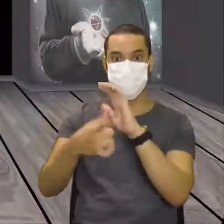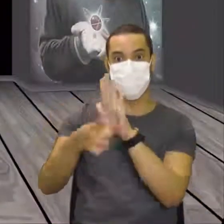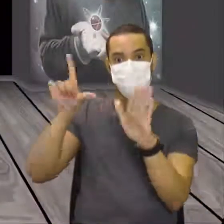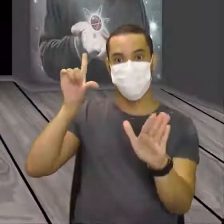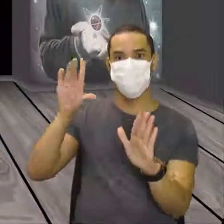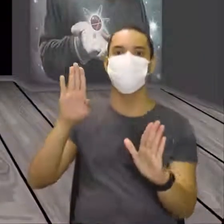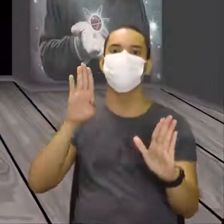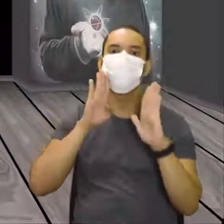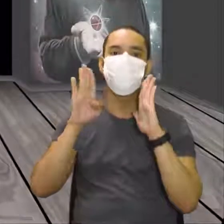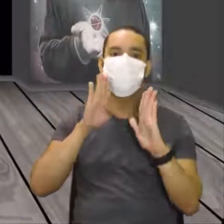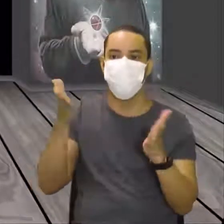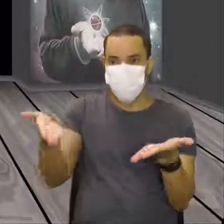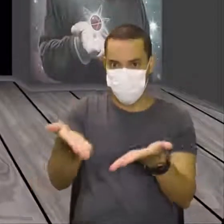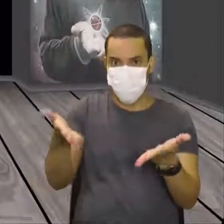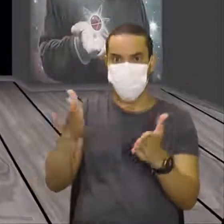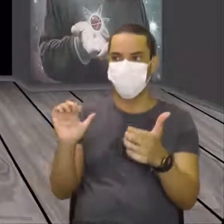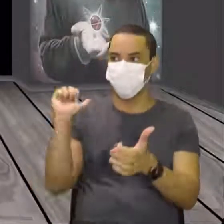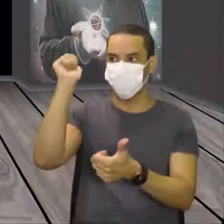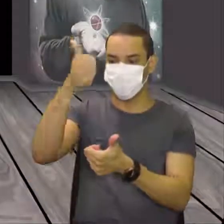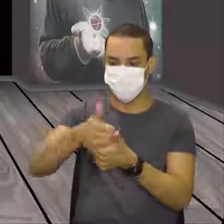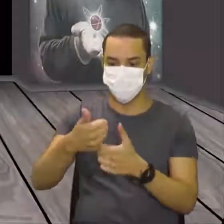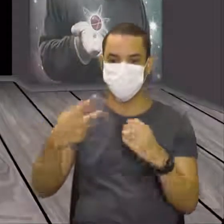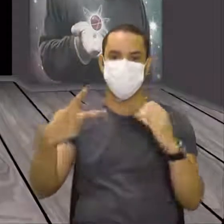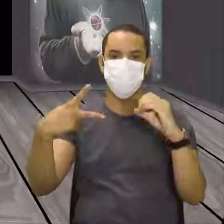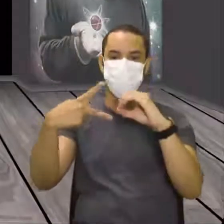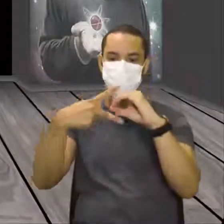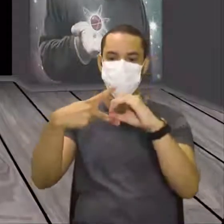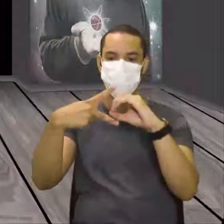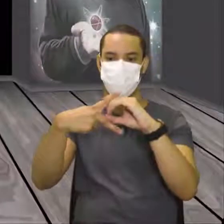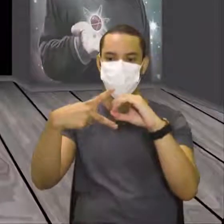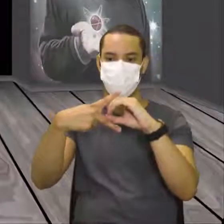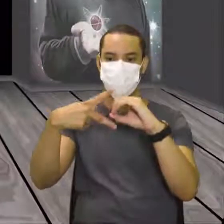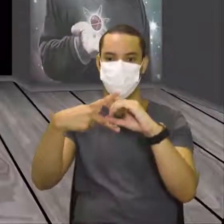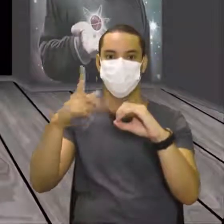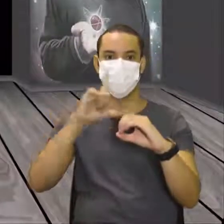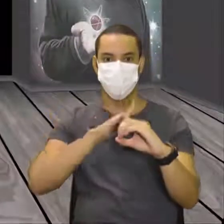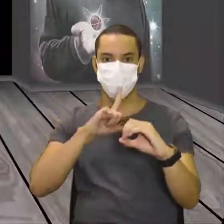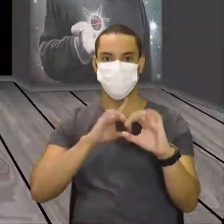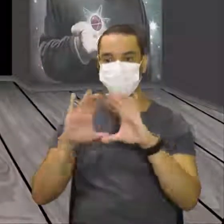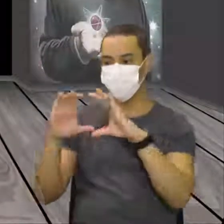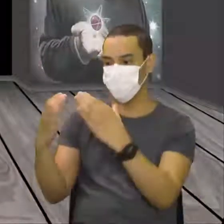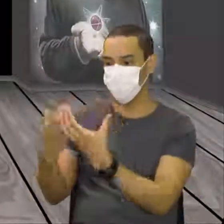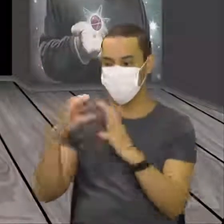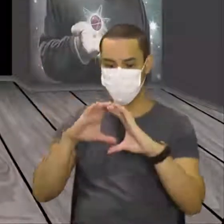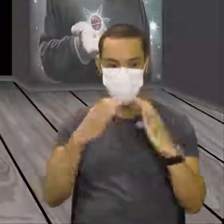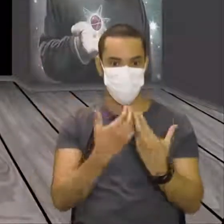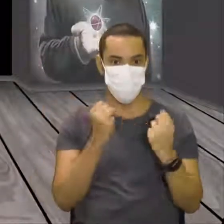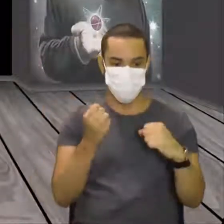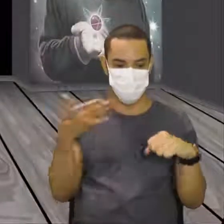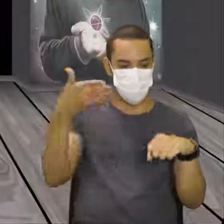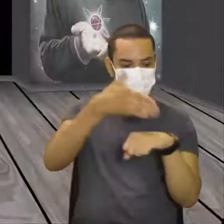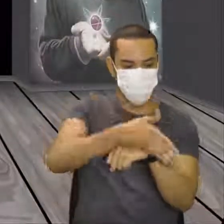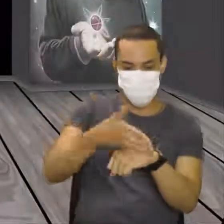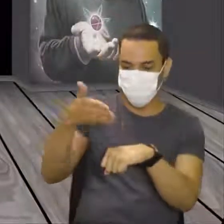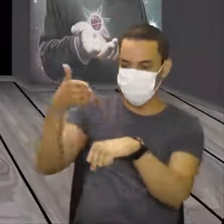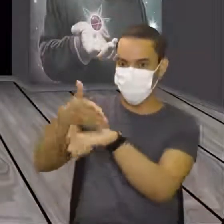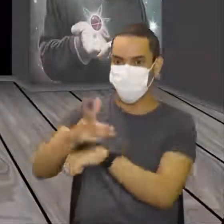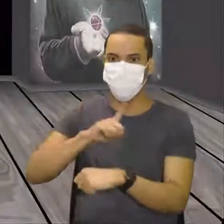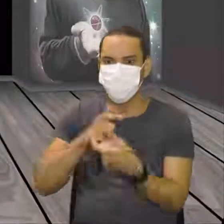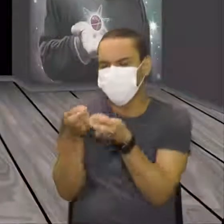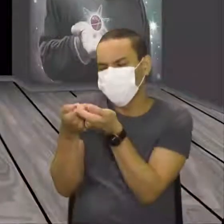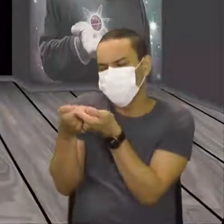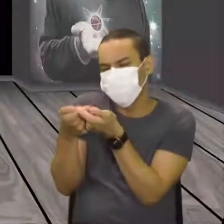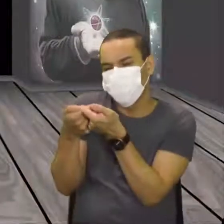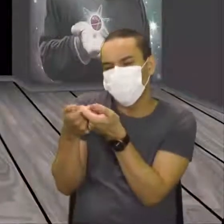Orkut você também tinha os amigos, tinha as comunidades que você podia entrar, tinha os joguinhos